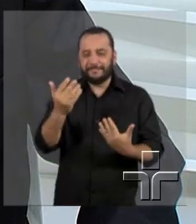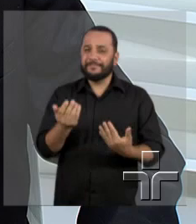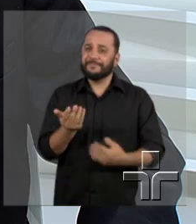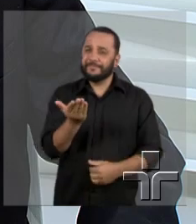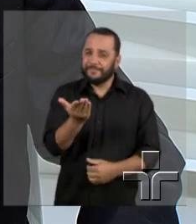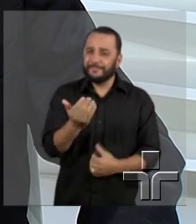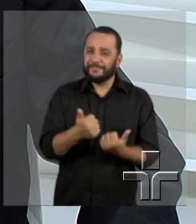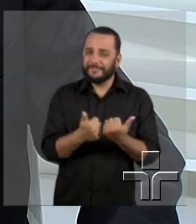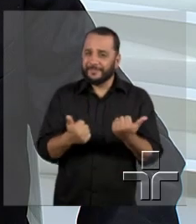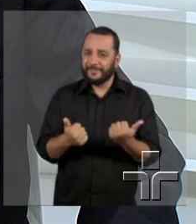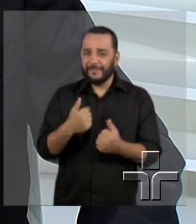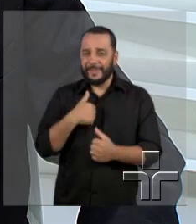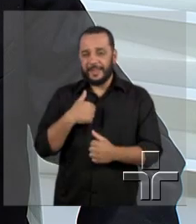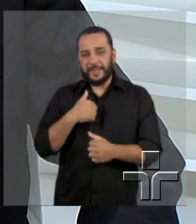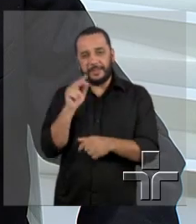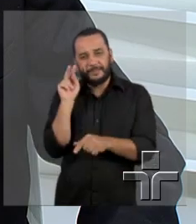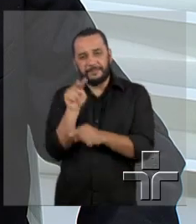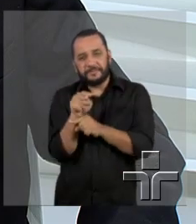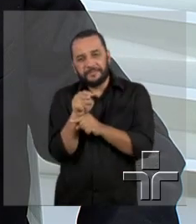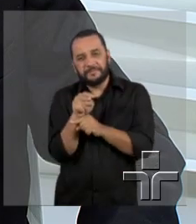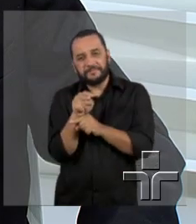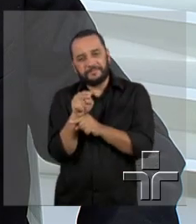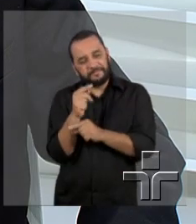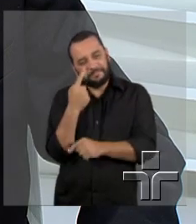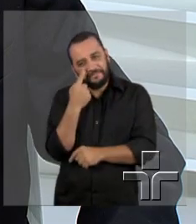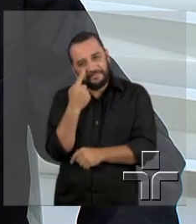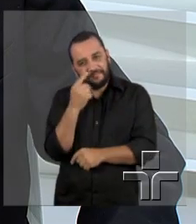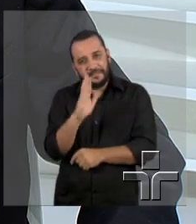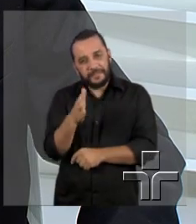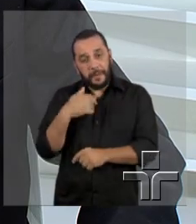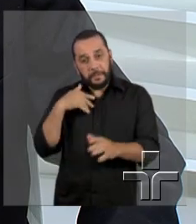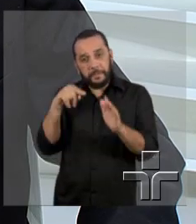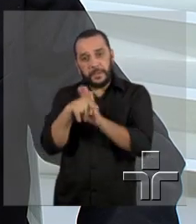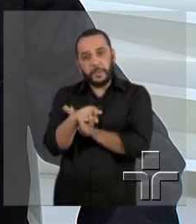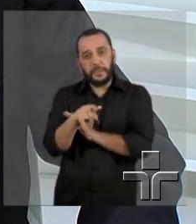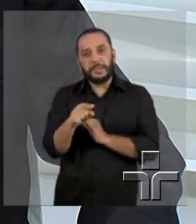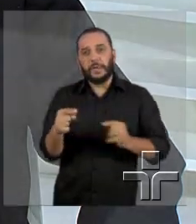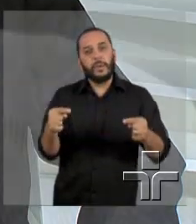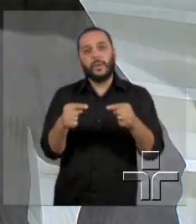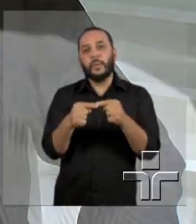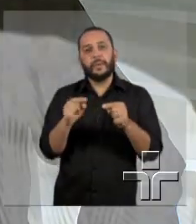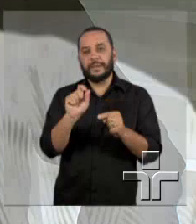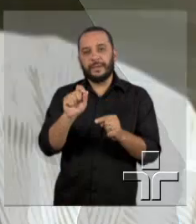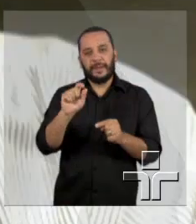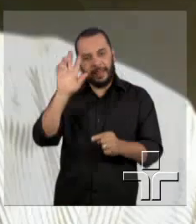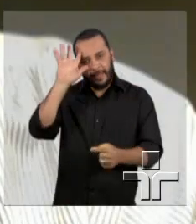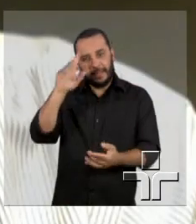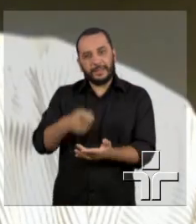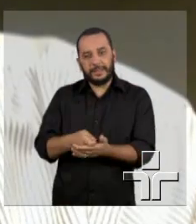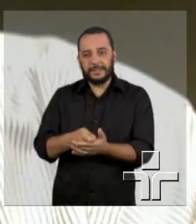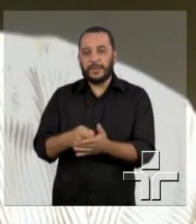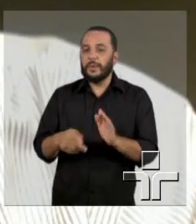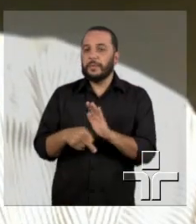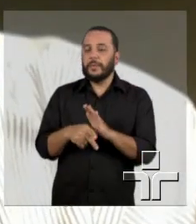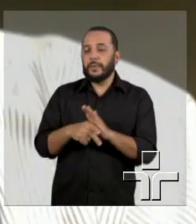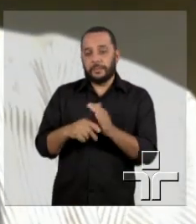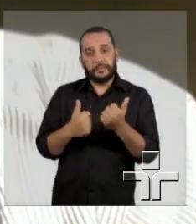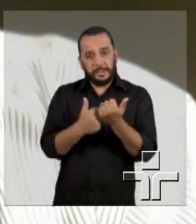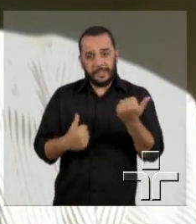eu estive acompanhando e a minha pergunta exatamente diz respeito à questão dessa decisão do ministro Dias